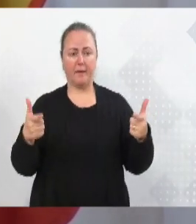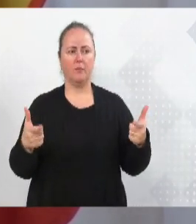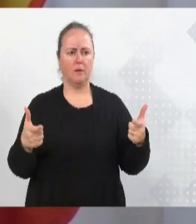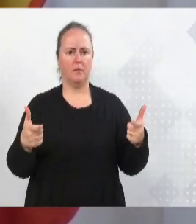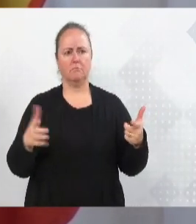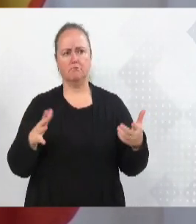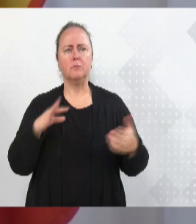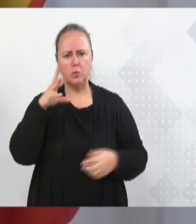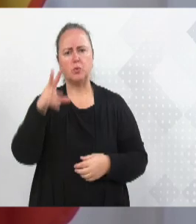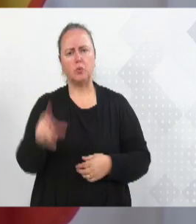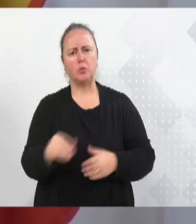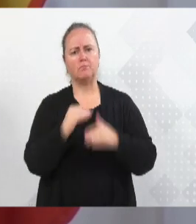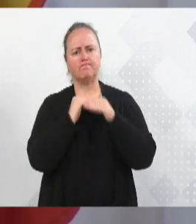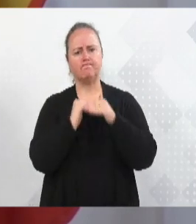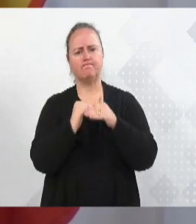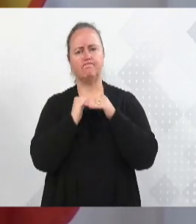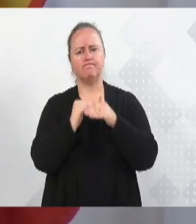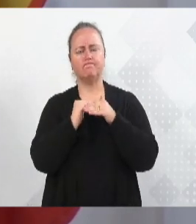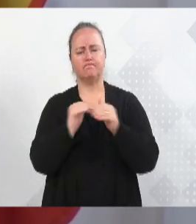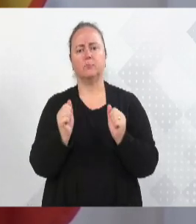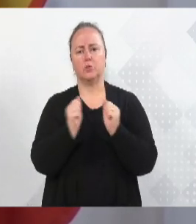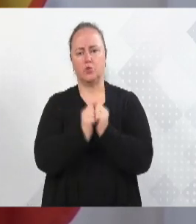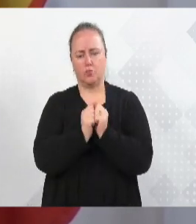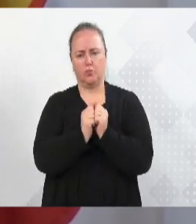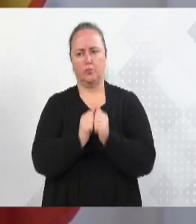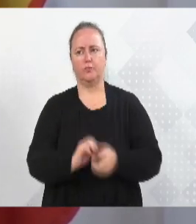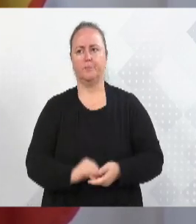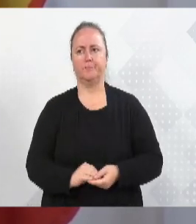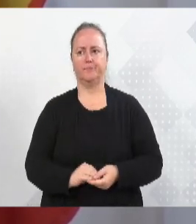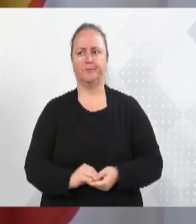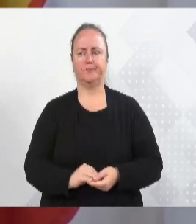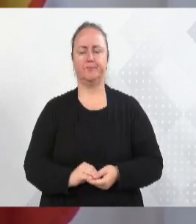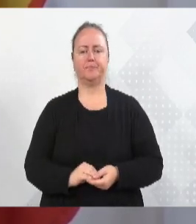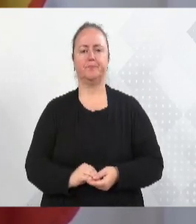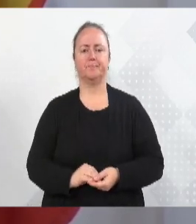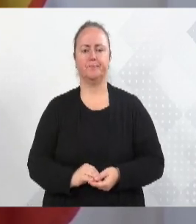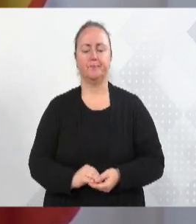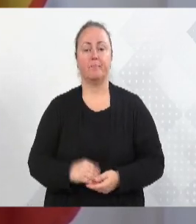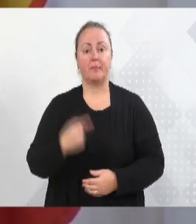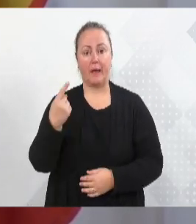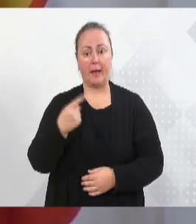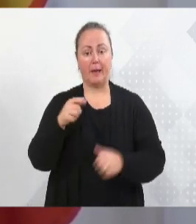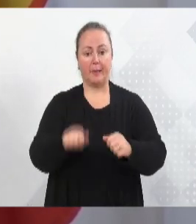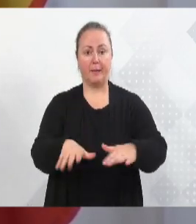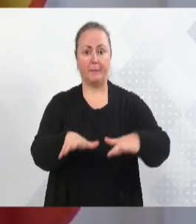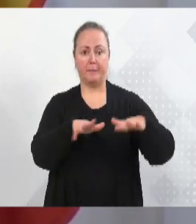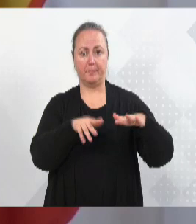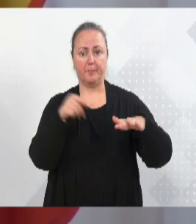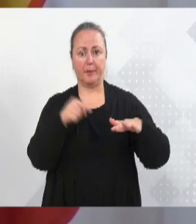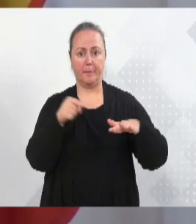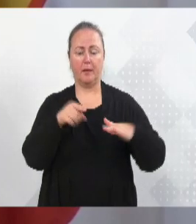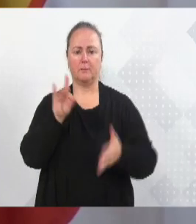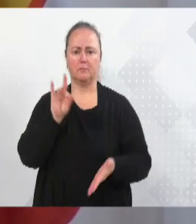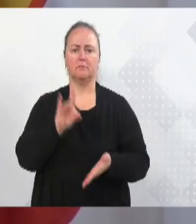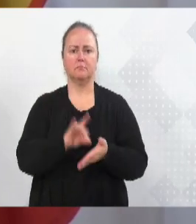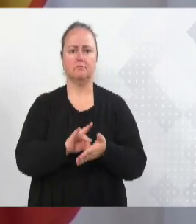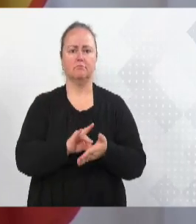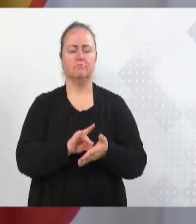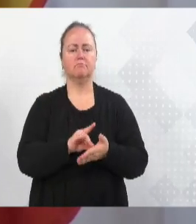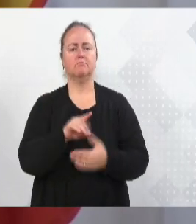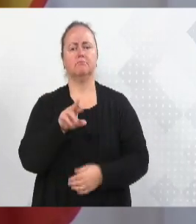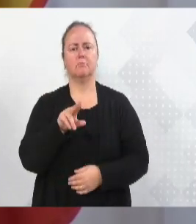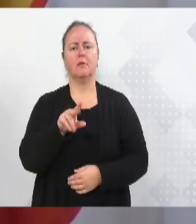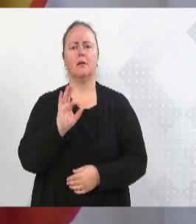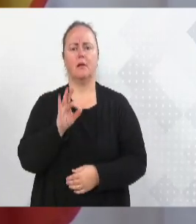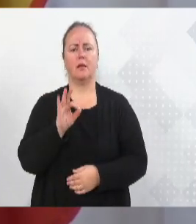trabalharam em conjunto, todos os vereadores. E a prova dessa primeira audiência em Blumenau foi exatamente o que aconteceu aí